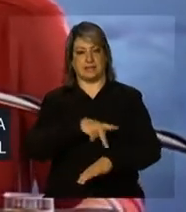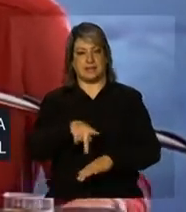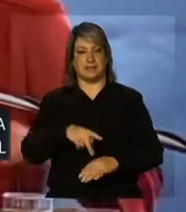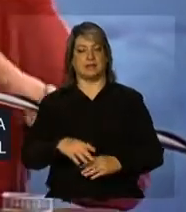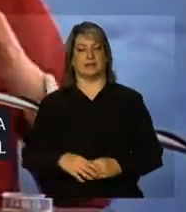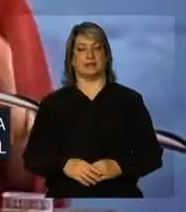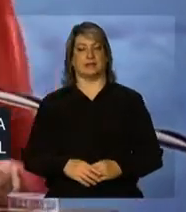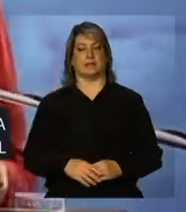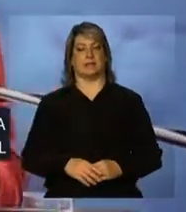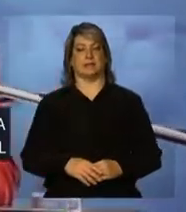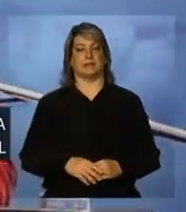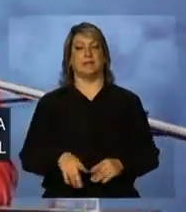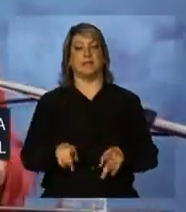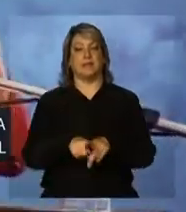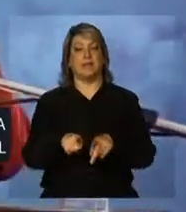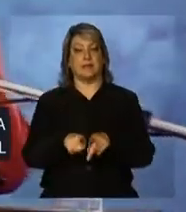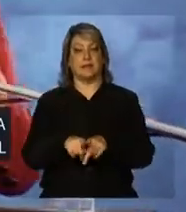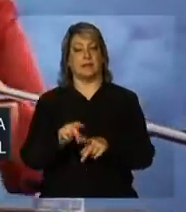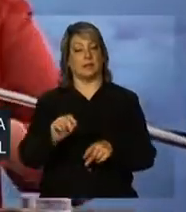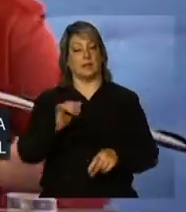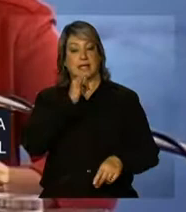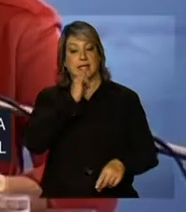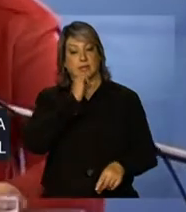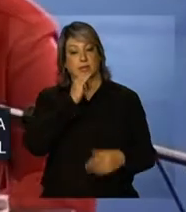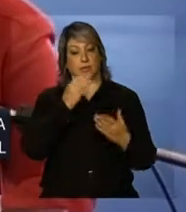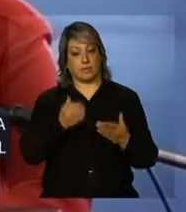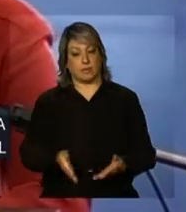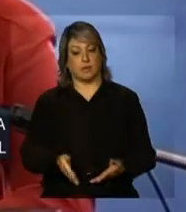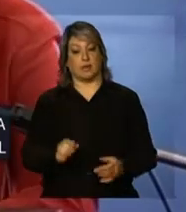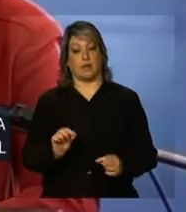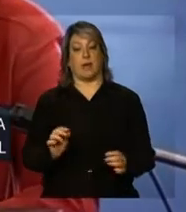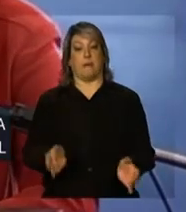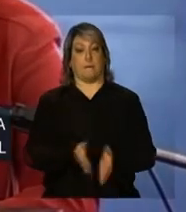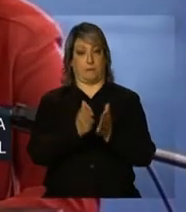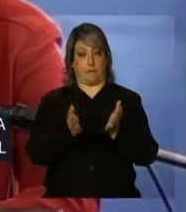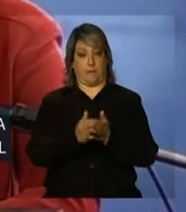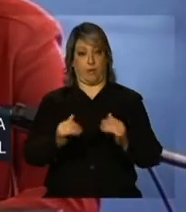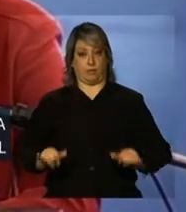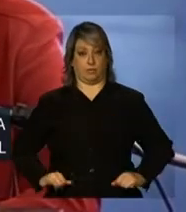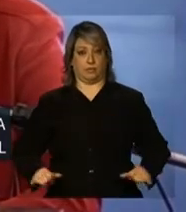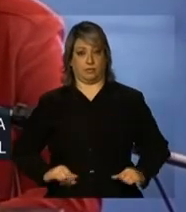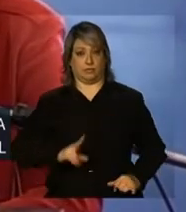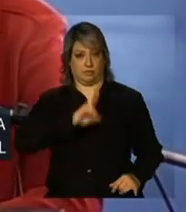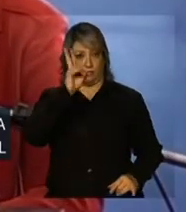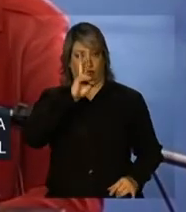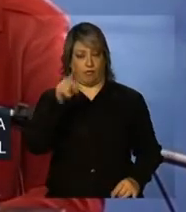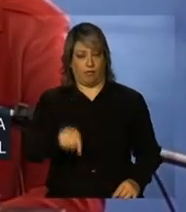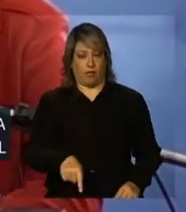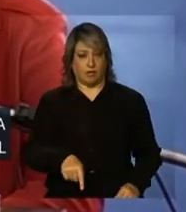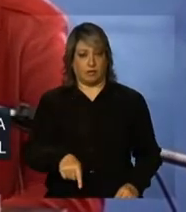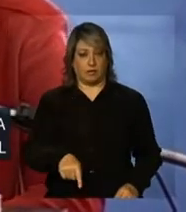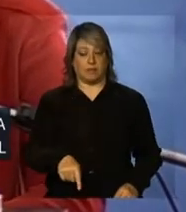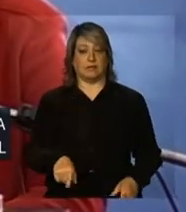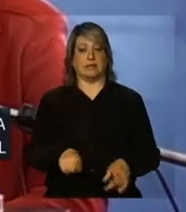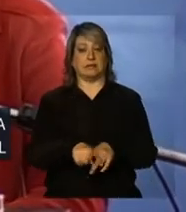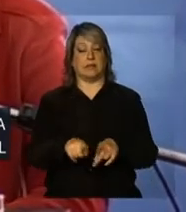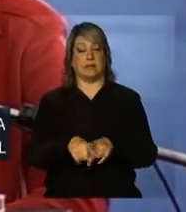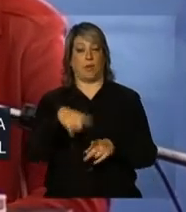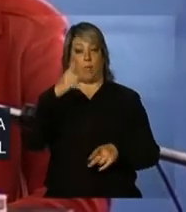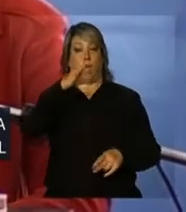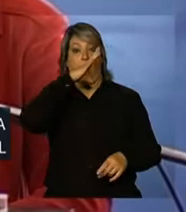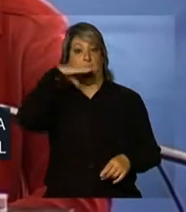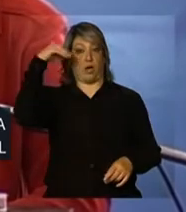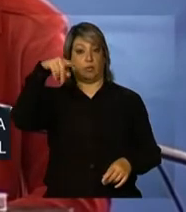país bom E no caso da pobreza extrema é um adulto